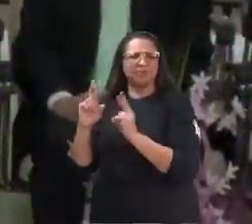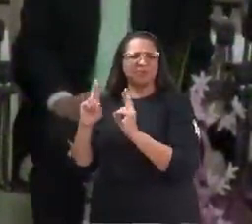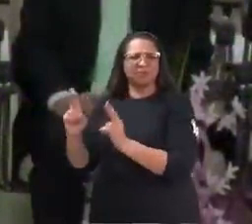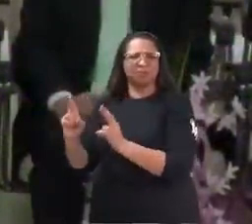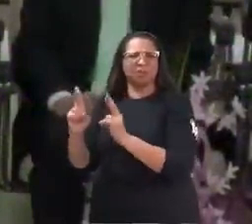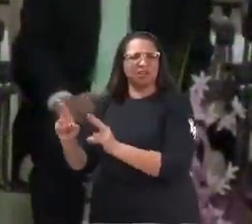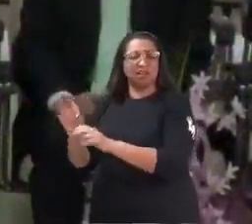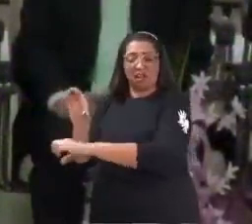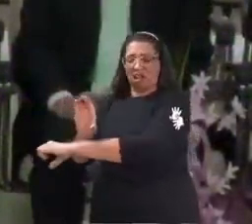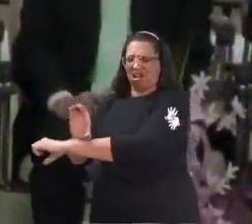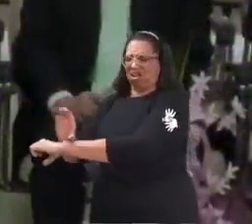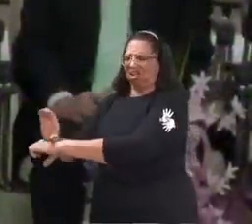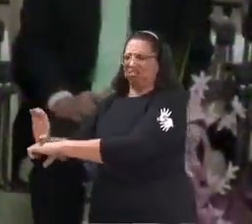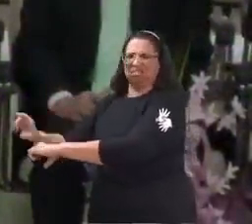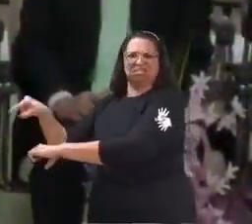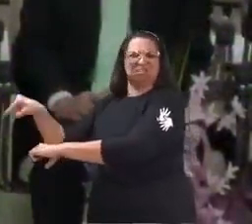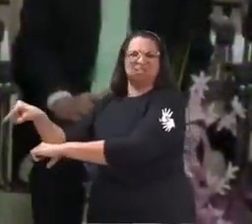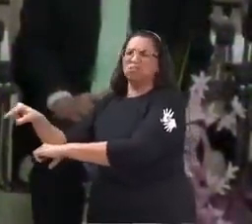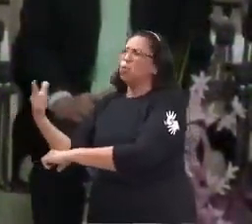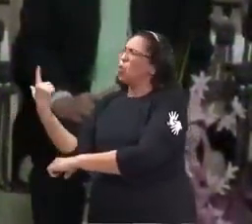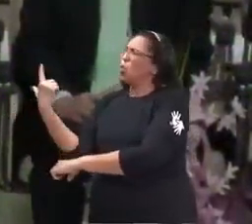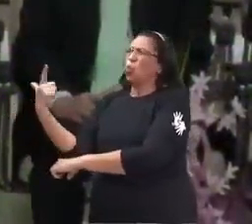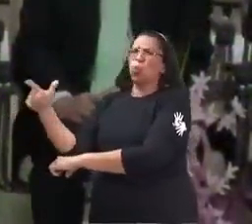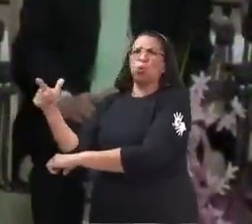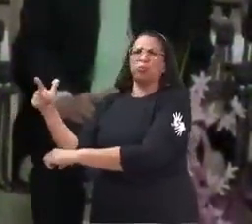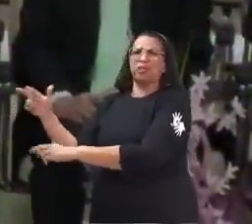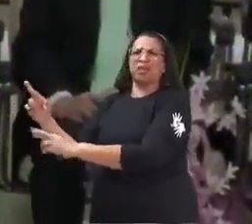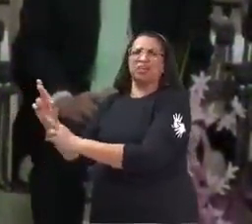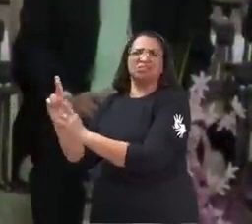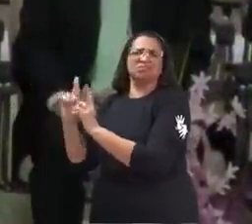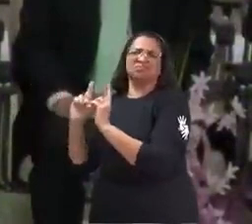Debaixo de um pé de palmeira.